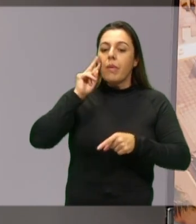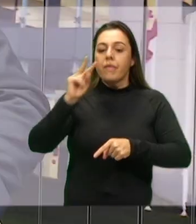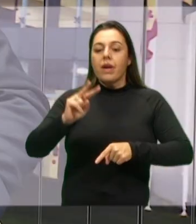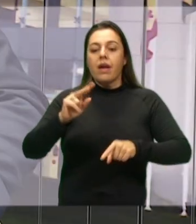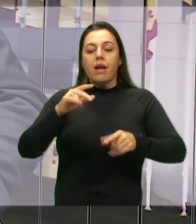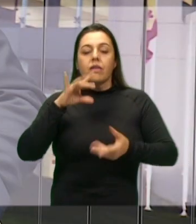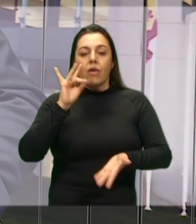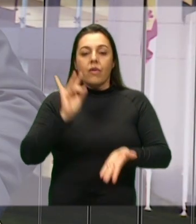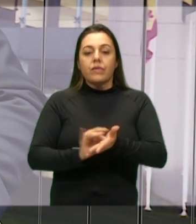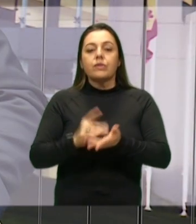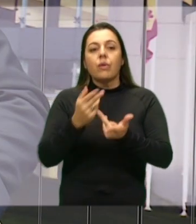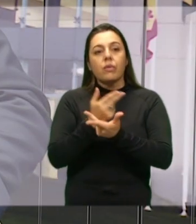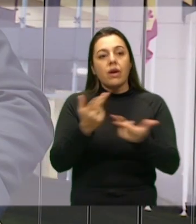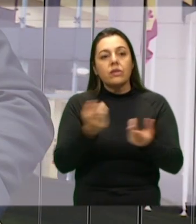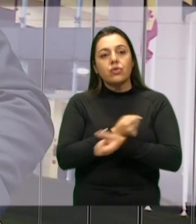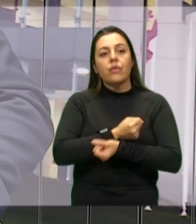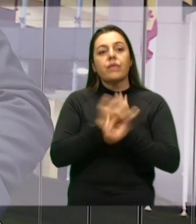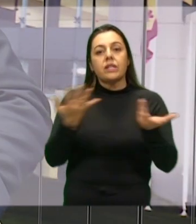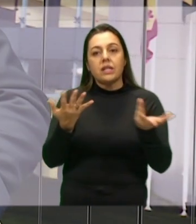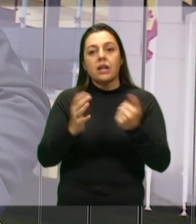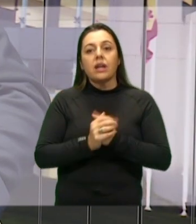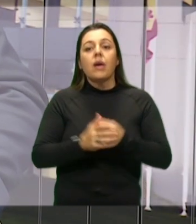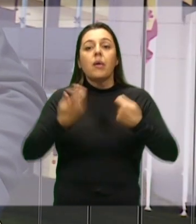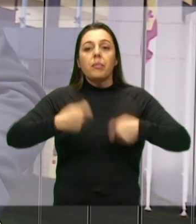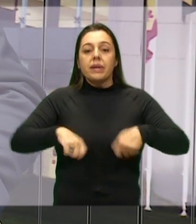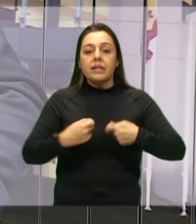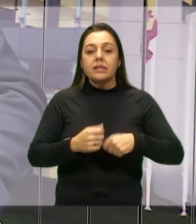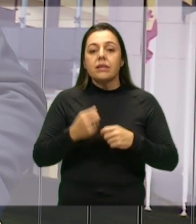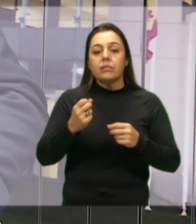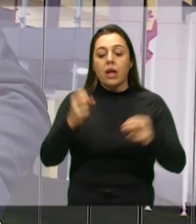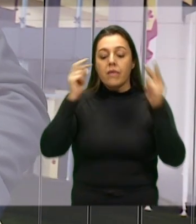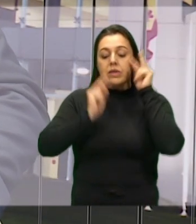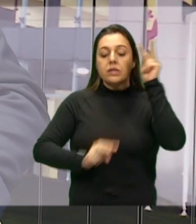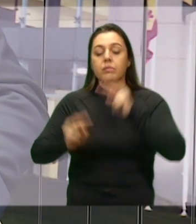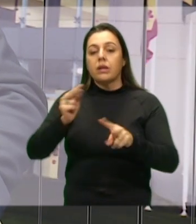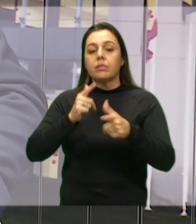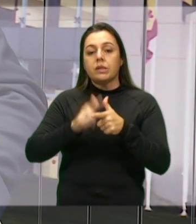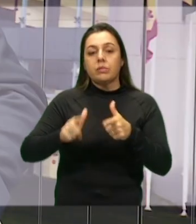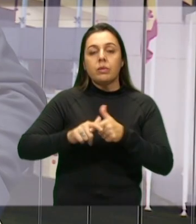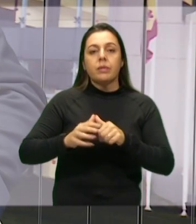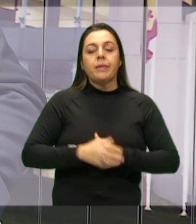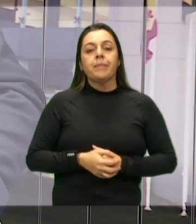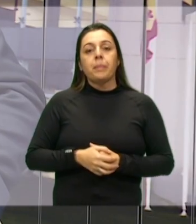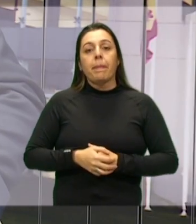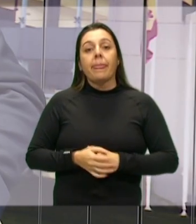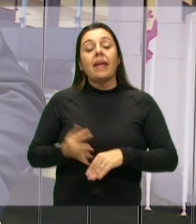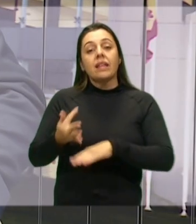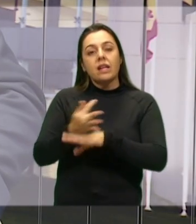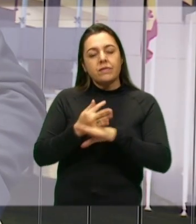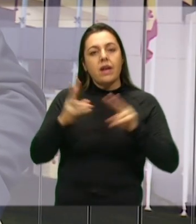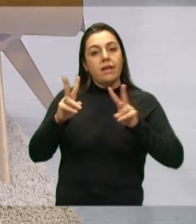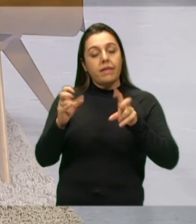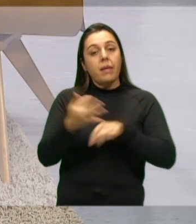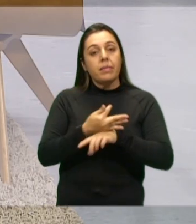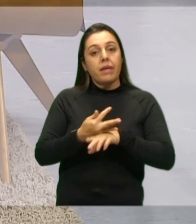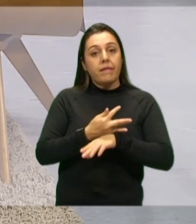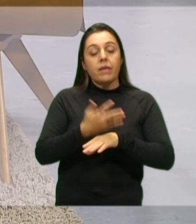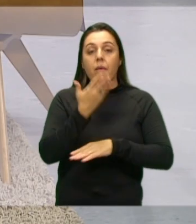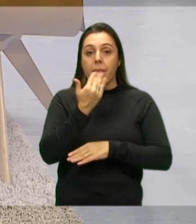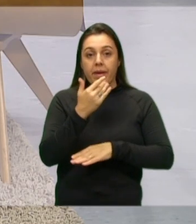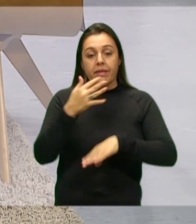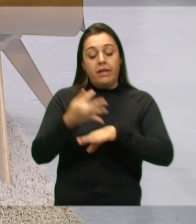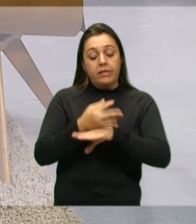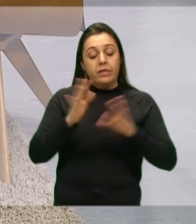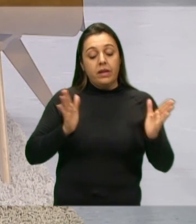de regulamentar alguma coisa, de oferecer Exato. Algo. A gente precisa trazer visibilidade para esse problema. Nas férias, nós estamos falando da merenda nas férias